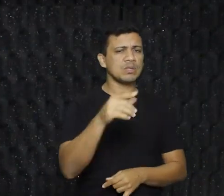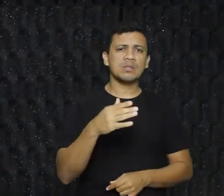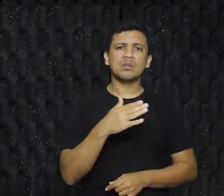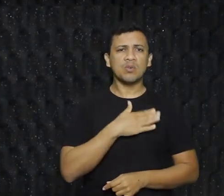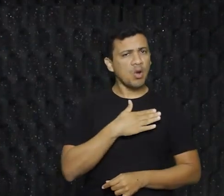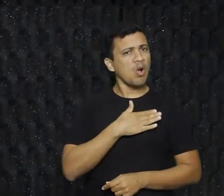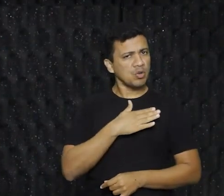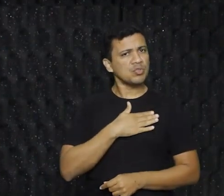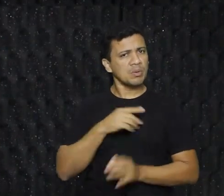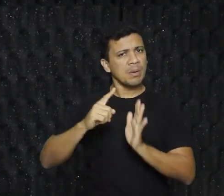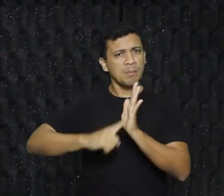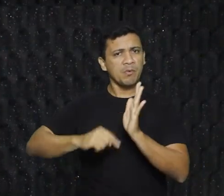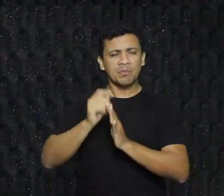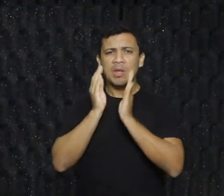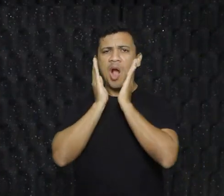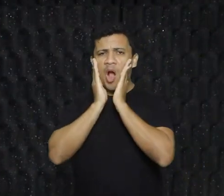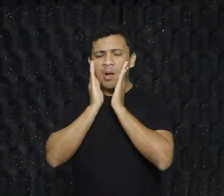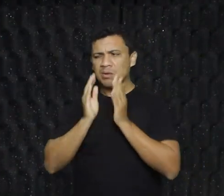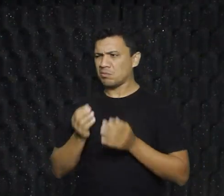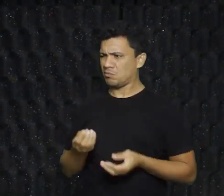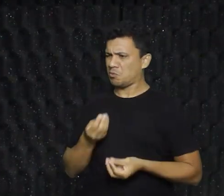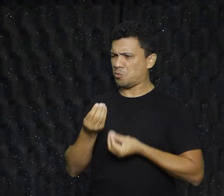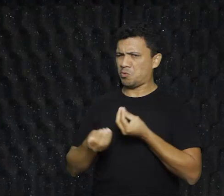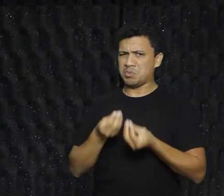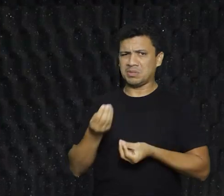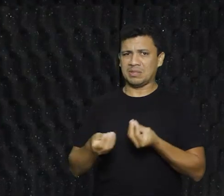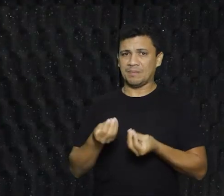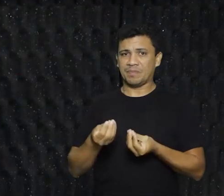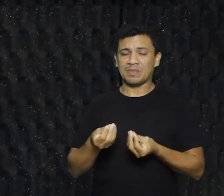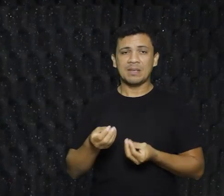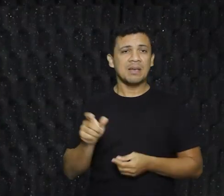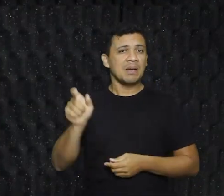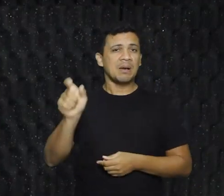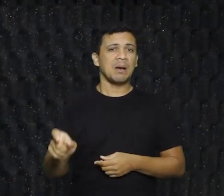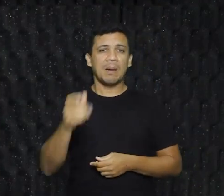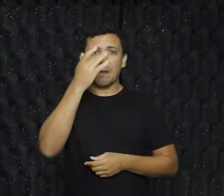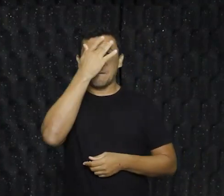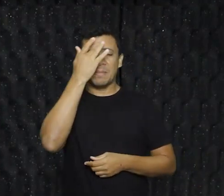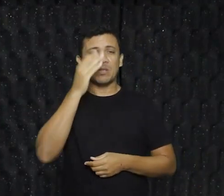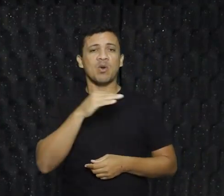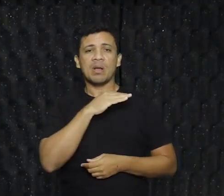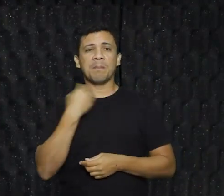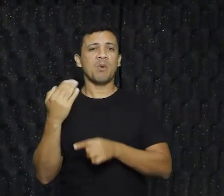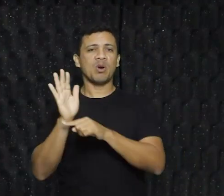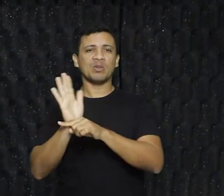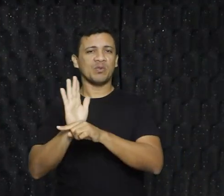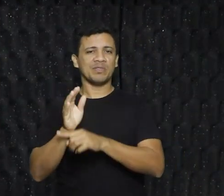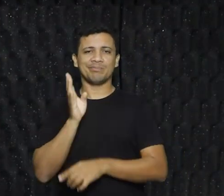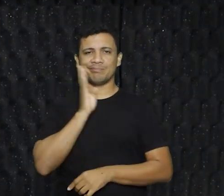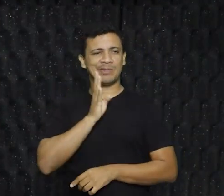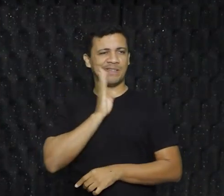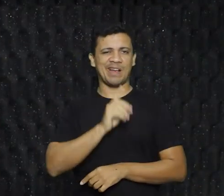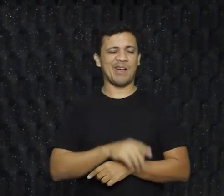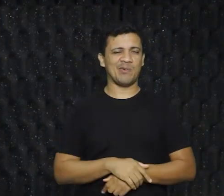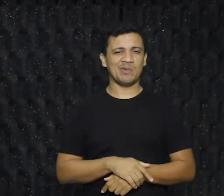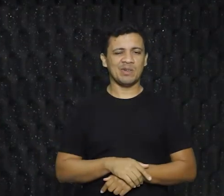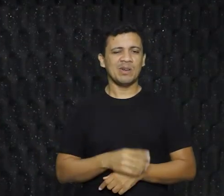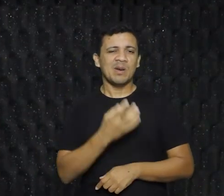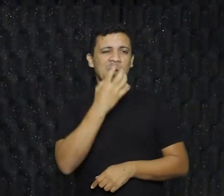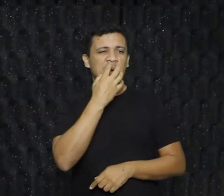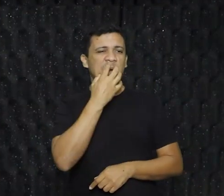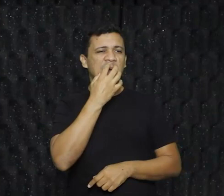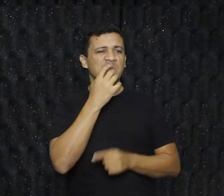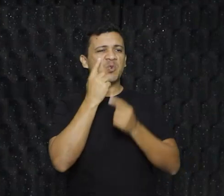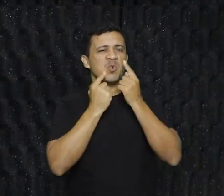produções expressionistas. Professor, como assim? Mas se não tiver algum herói que morra no filme, não é legal. Se não tiver um cachorro para você chorar junto no